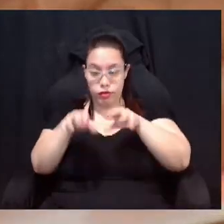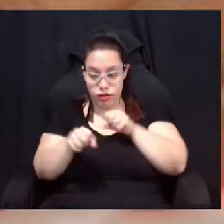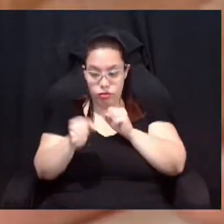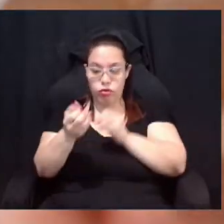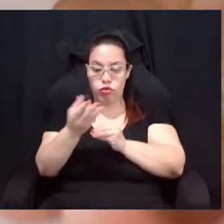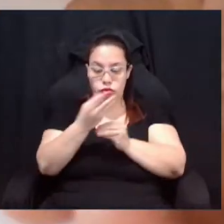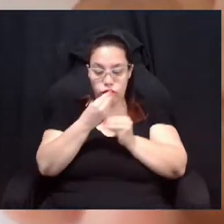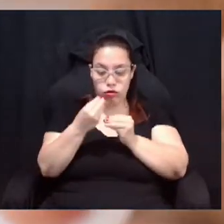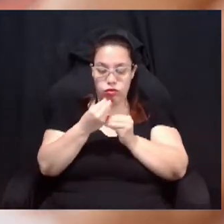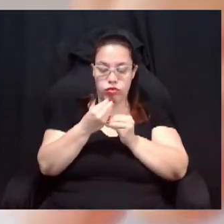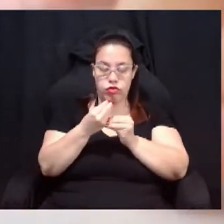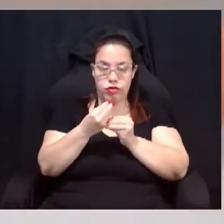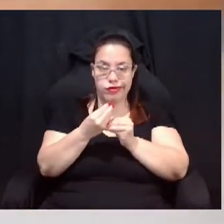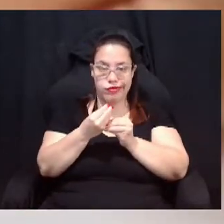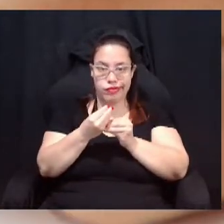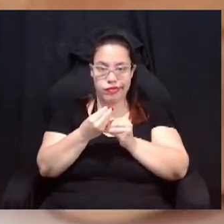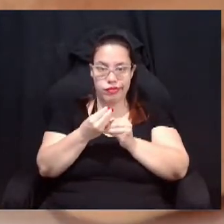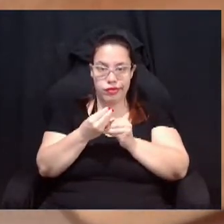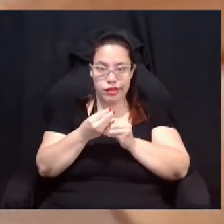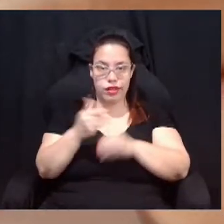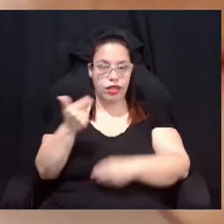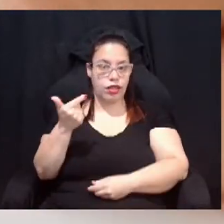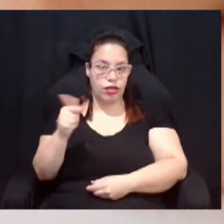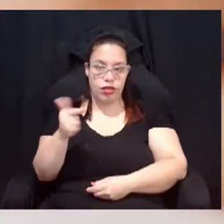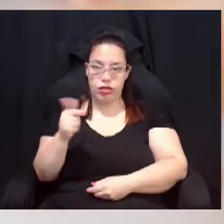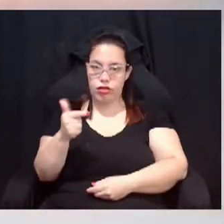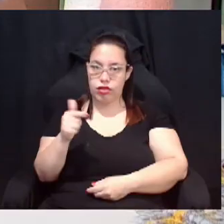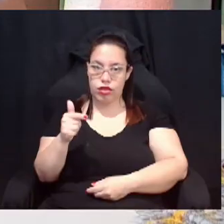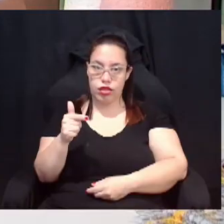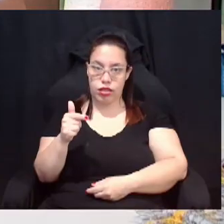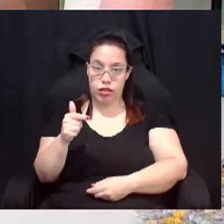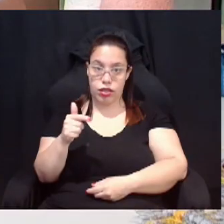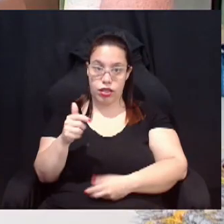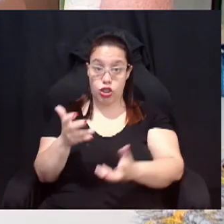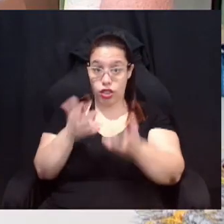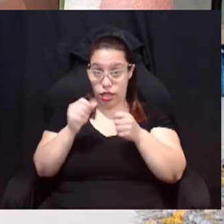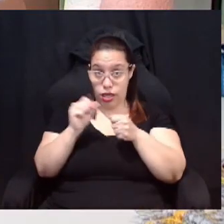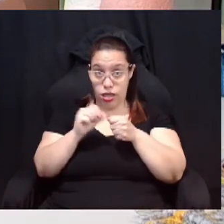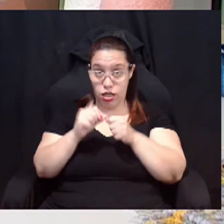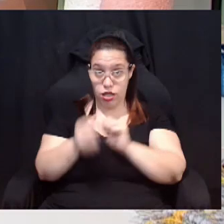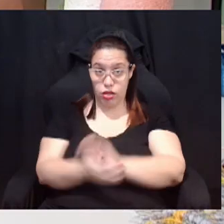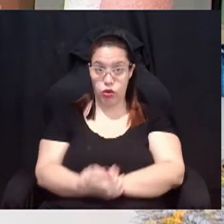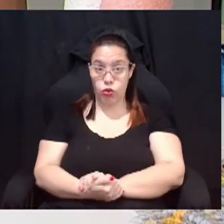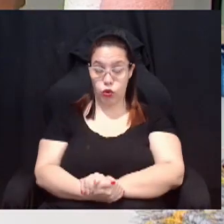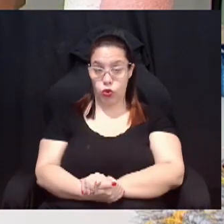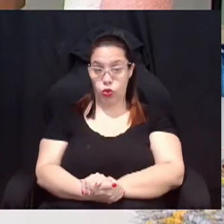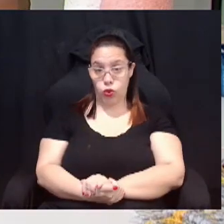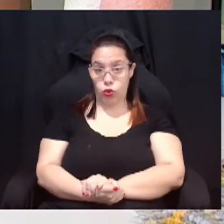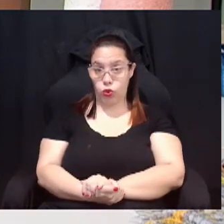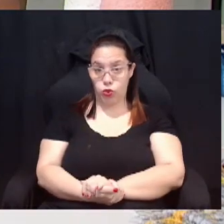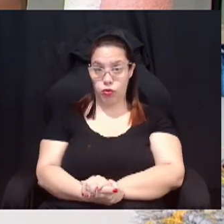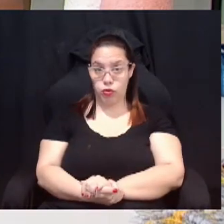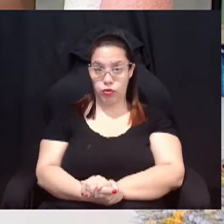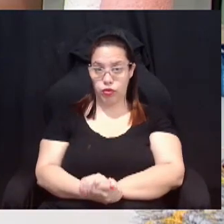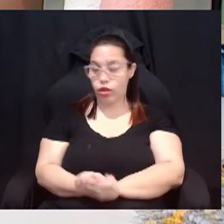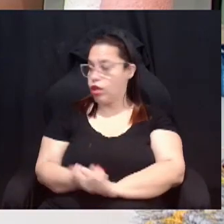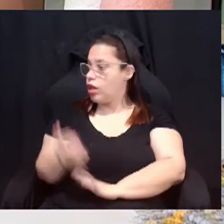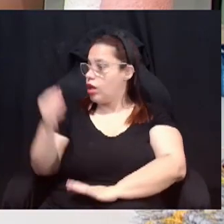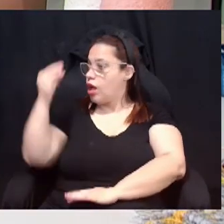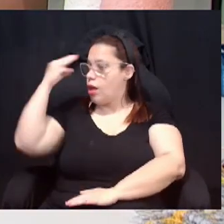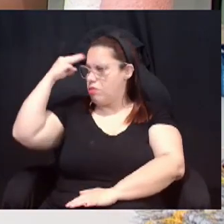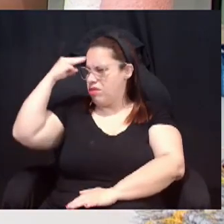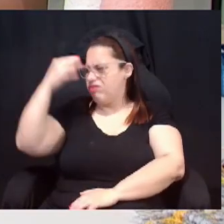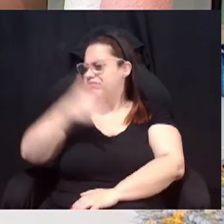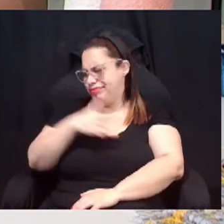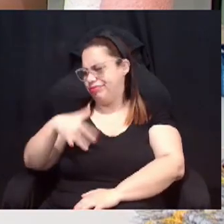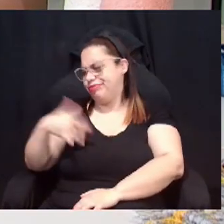a gente não tem essa pretensão. Sim. Então... é saúde mental também, é saúde